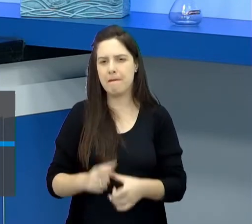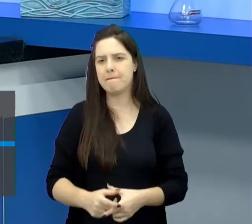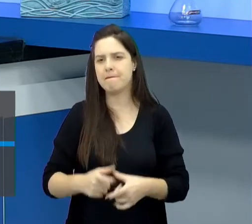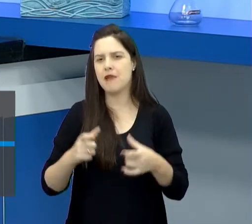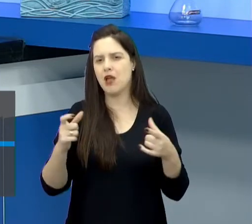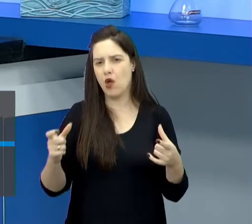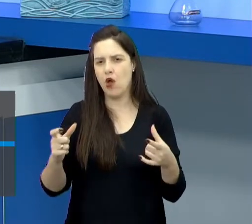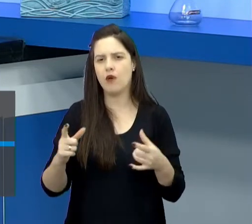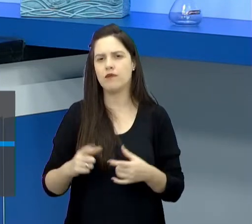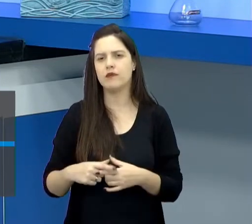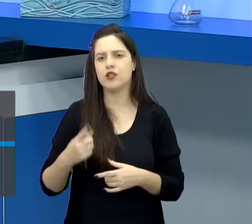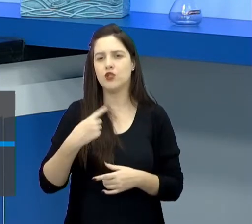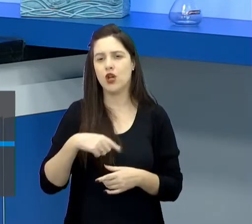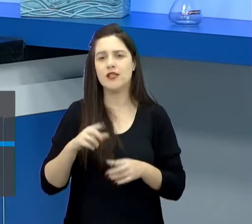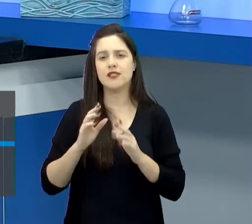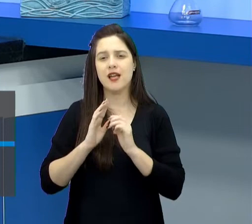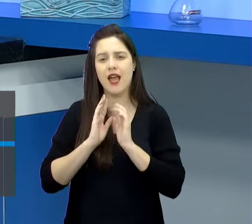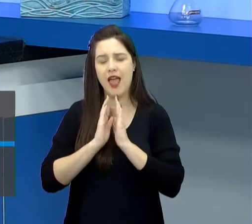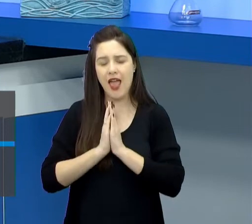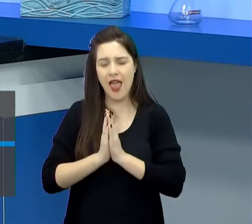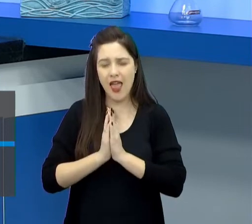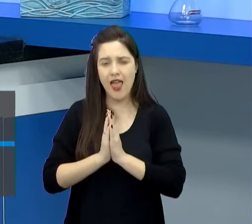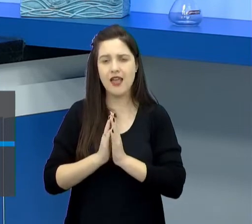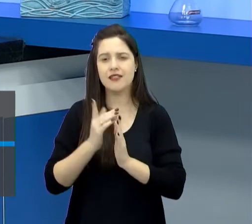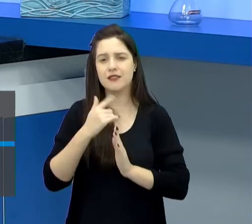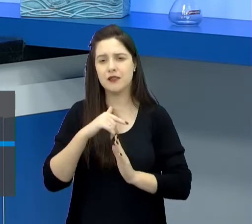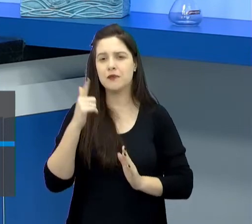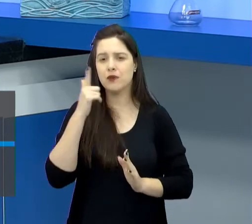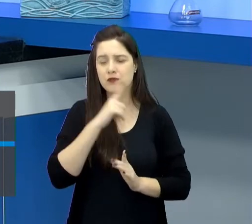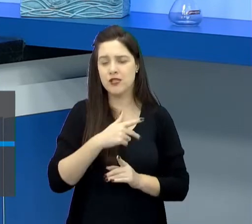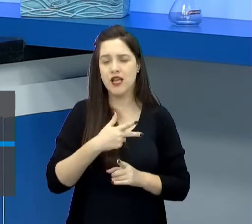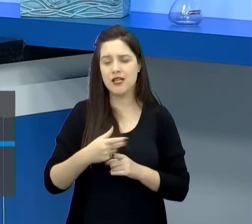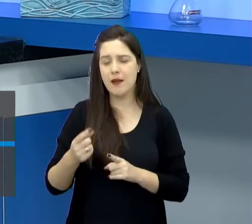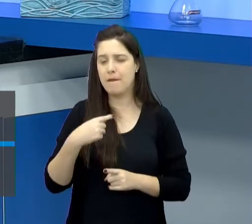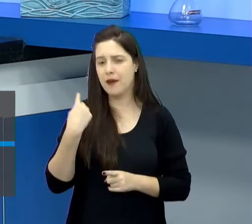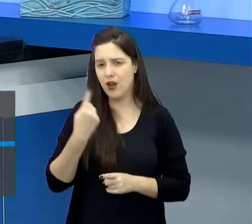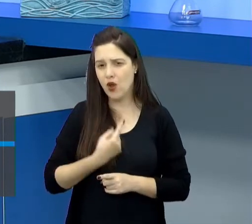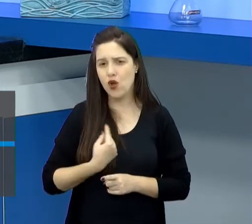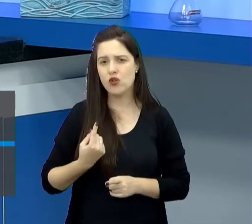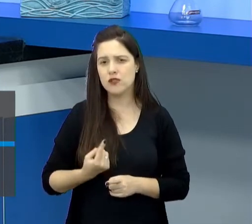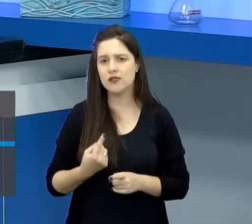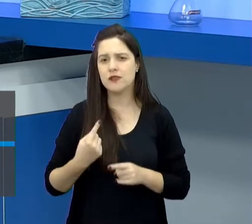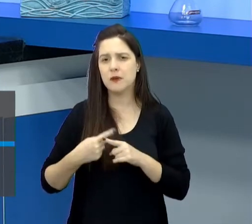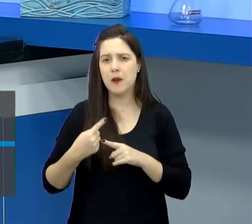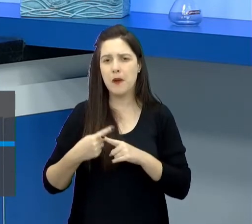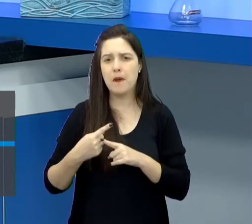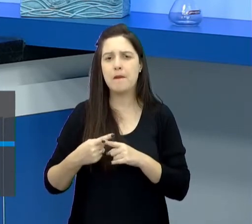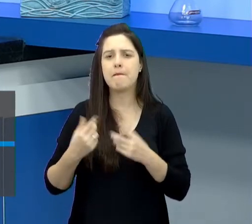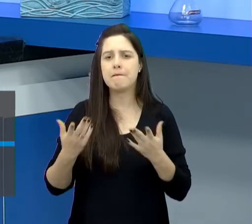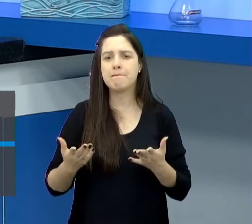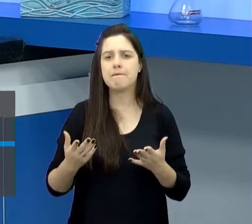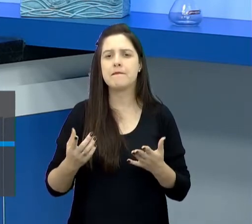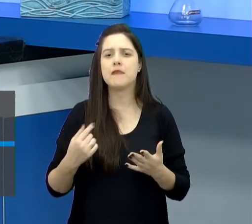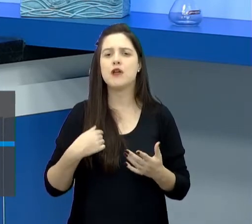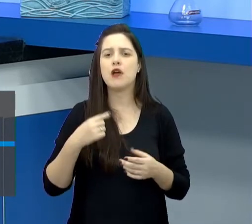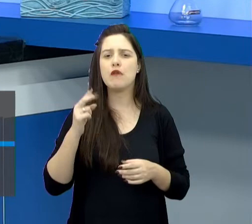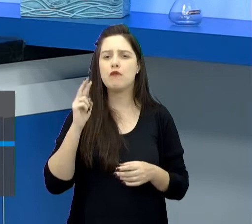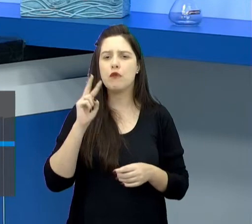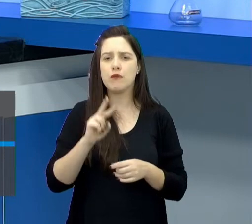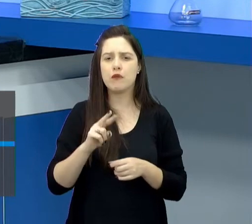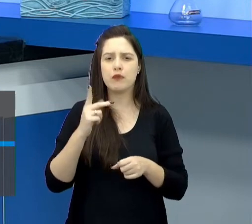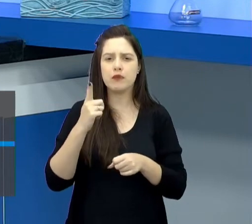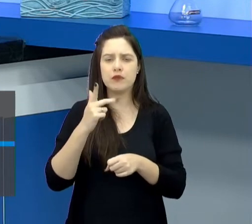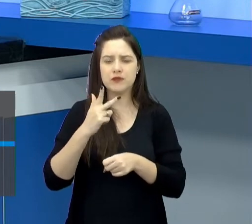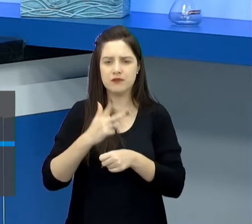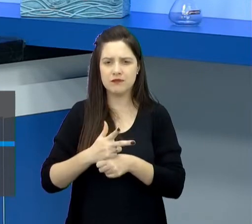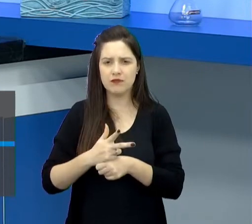gente reza, né, sempre para o realizado ser menor, né, para a gente poder ter um dinheirinho para poupar. Eu vou pedir para ele colocar o Excel